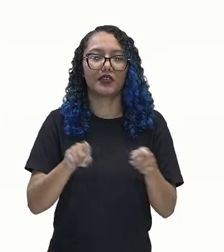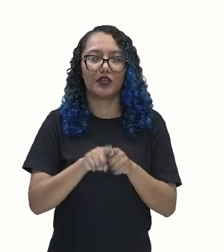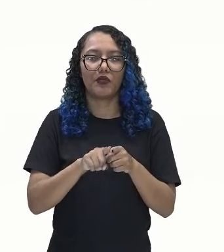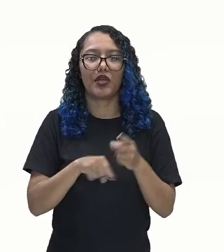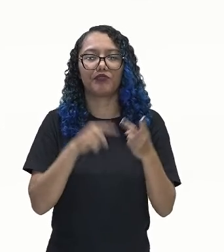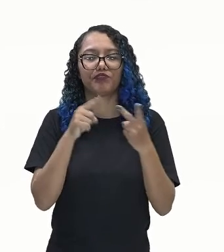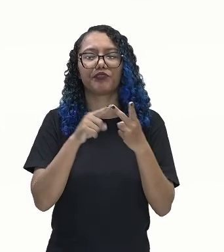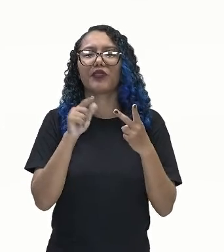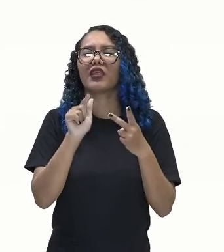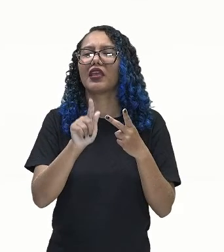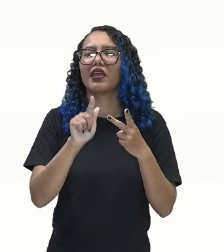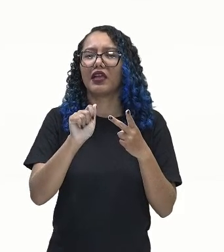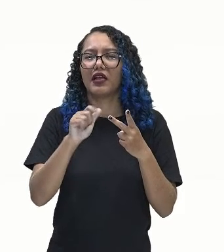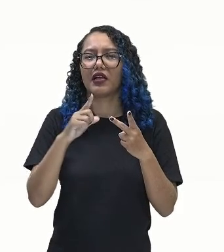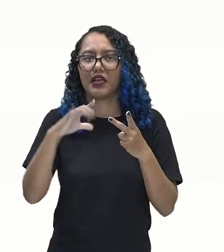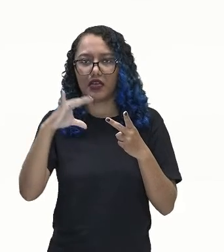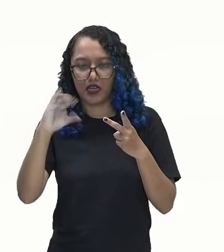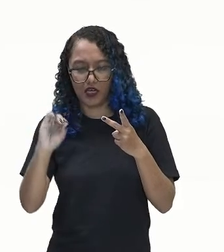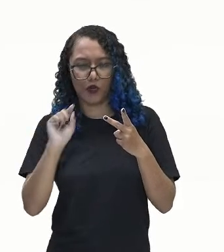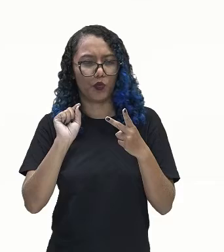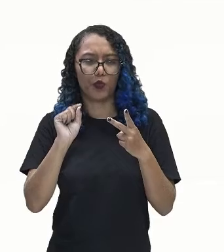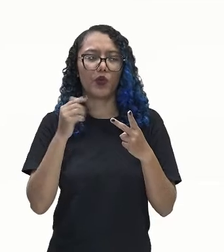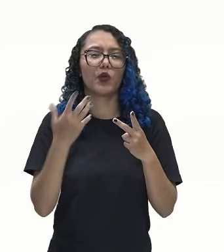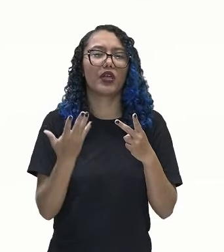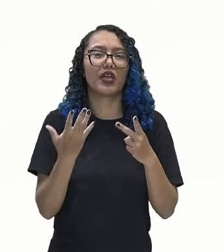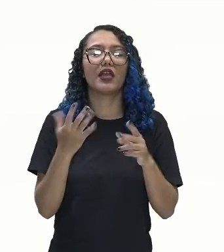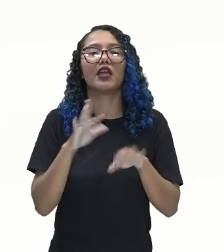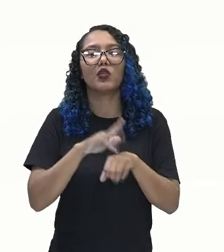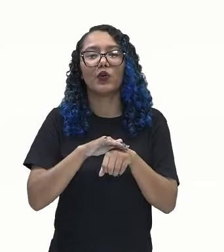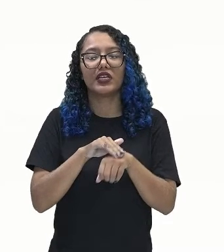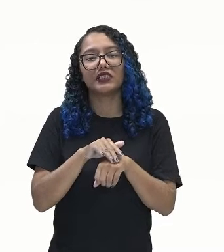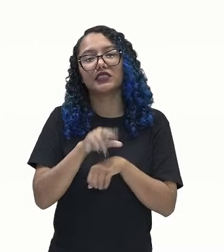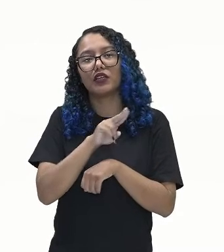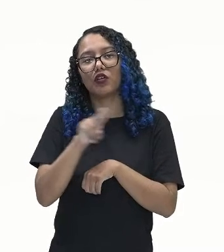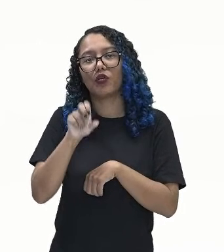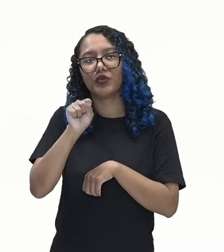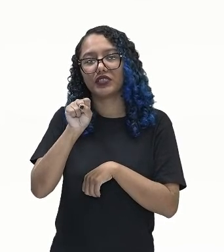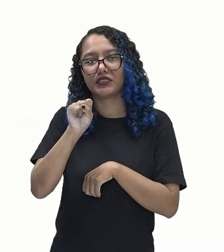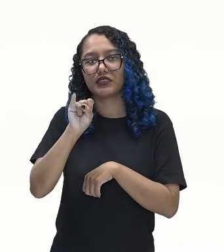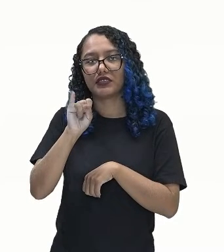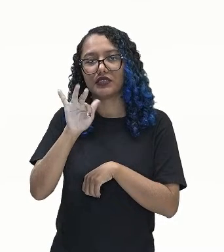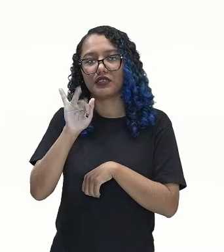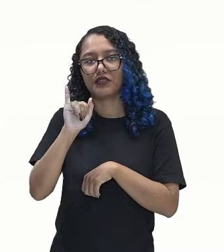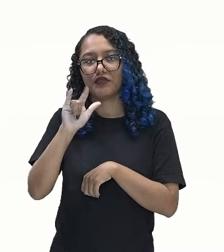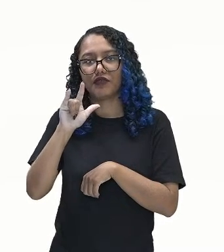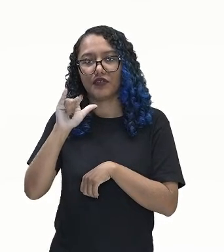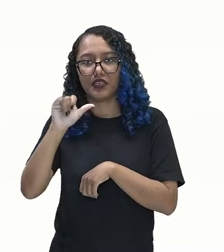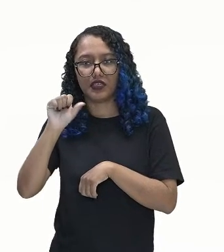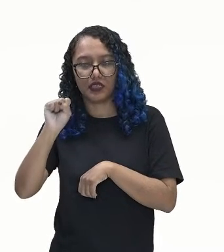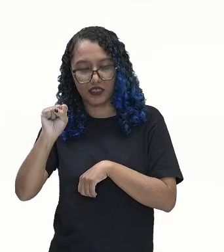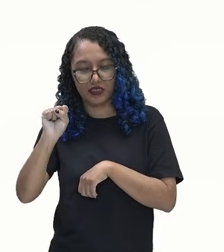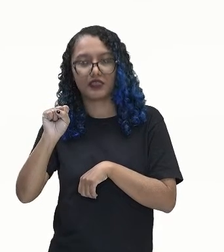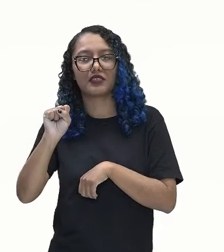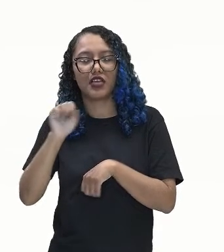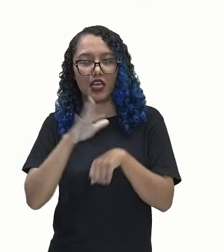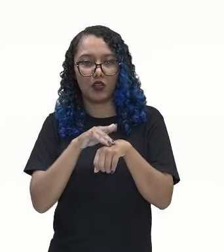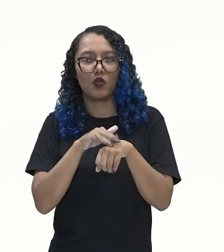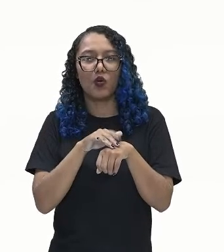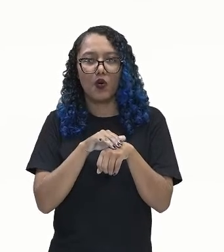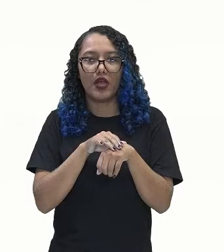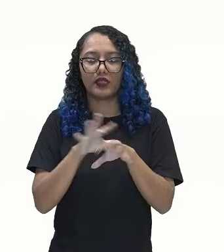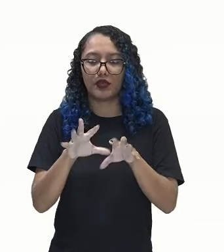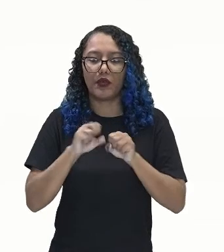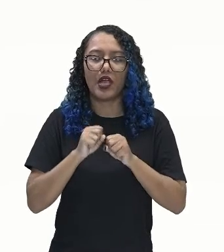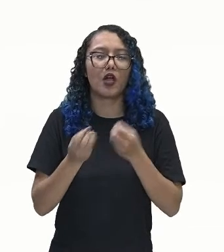na época, né, era a sífilis, né? Hoje é conhecida como sífilis, que é uma doença transmitida sexualmente,